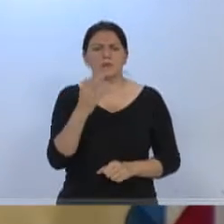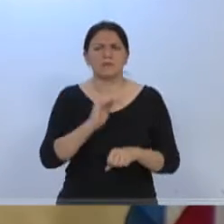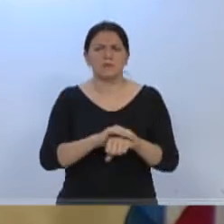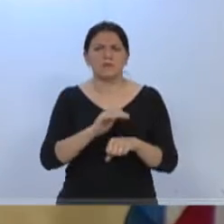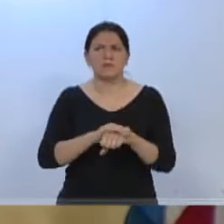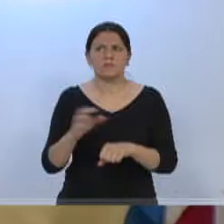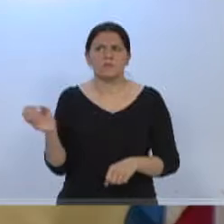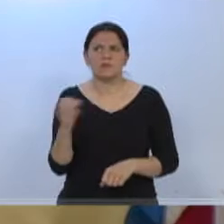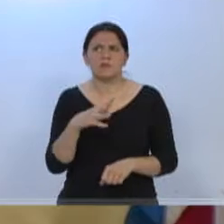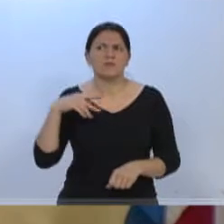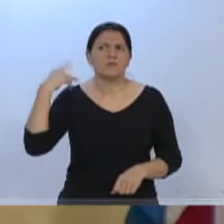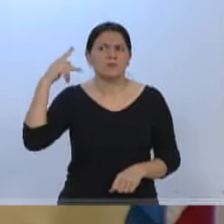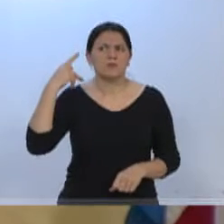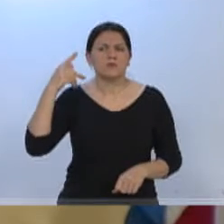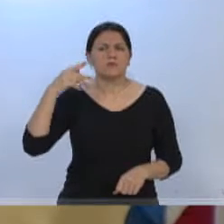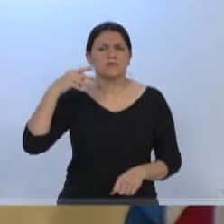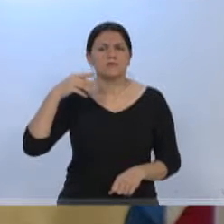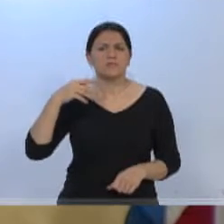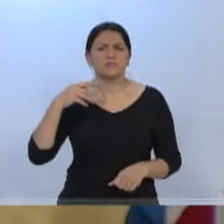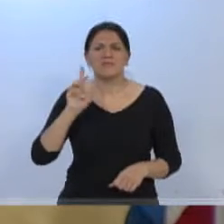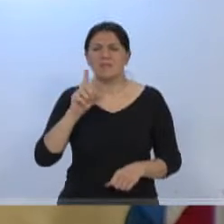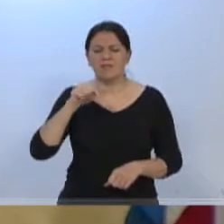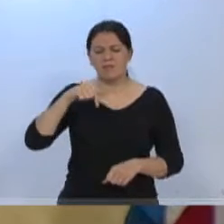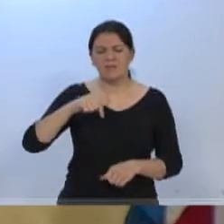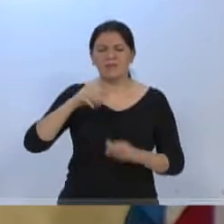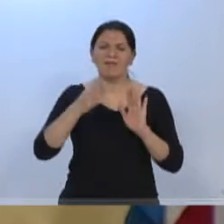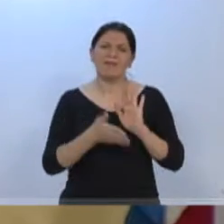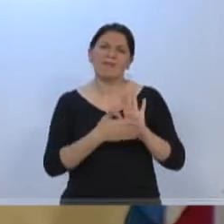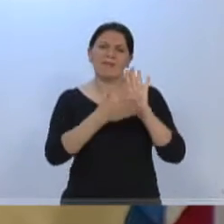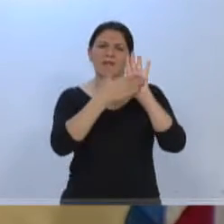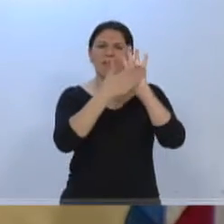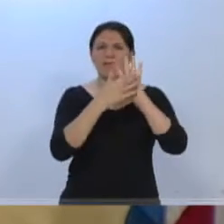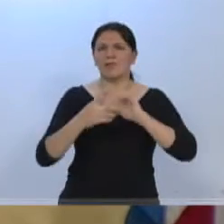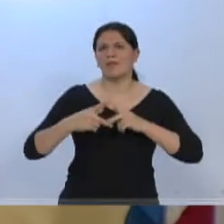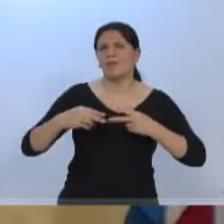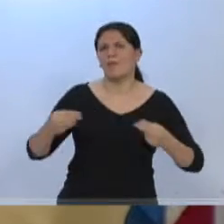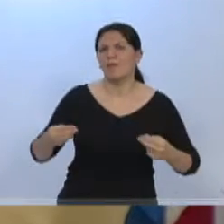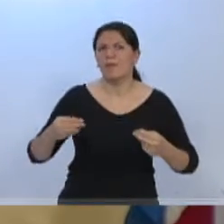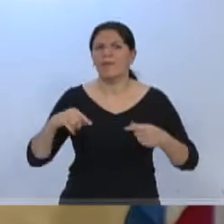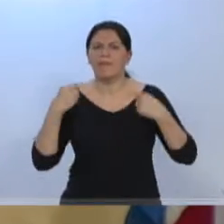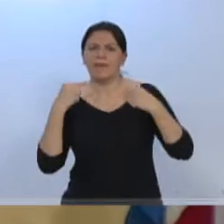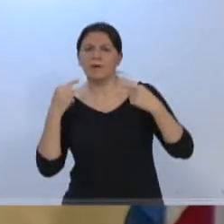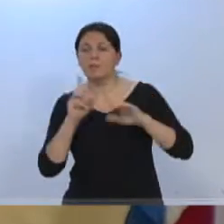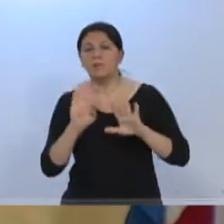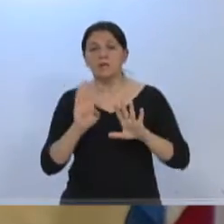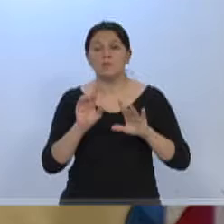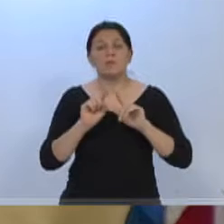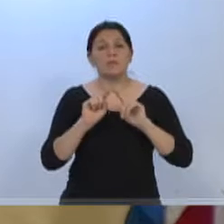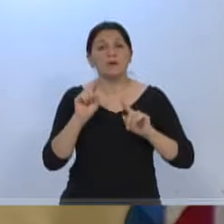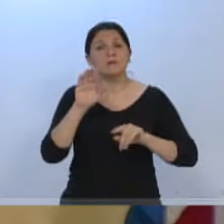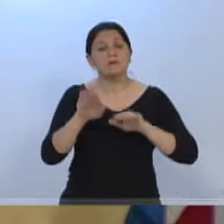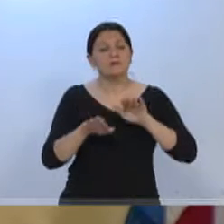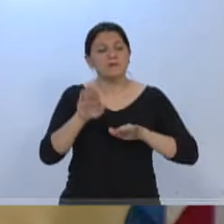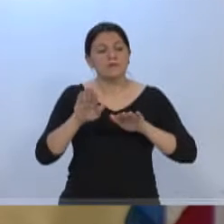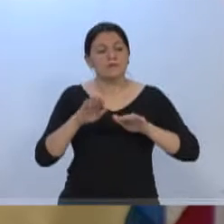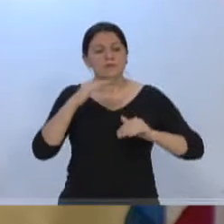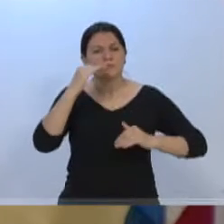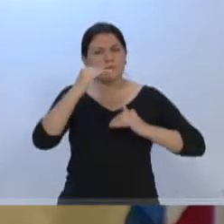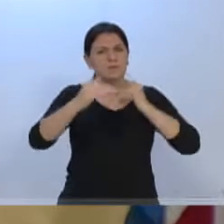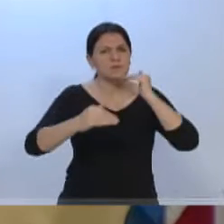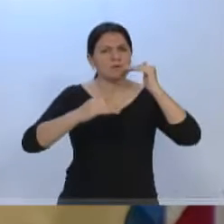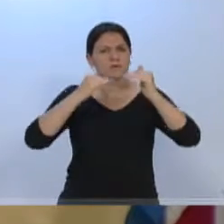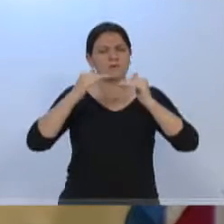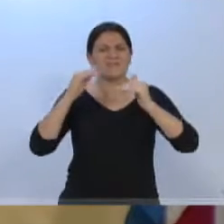vereador Gilson, é fazer isso. É não vir aqui e ficar elogiando todas as coisas ou ficar criticando as coisas por criticar. E talvez até um processo educativo